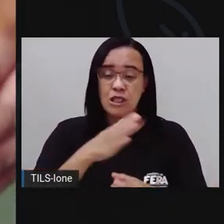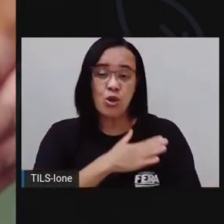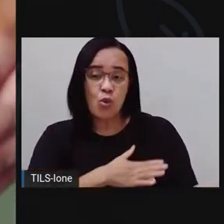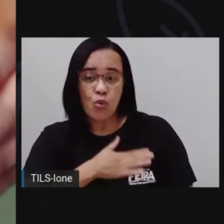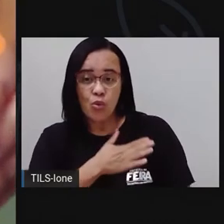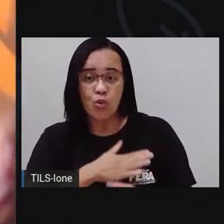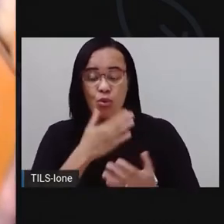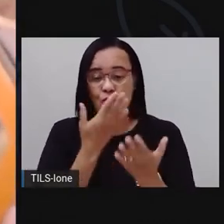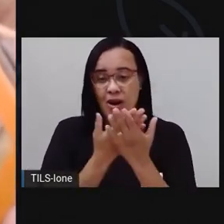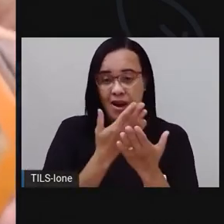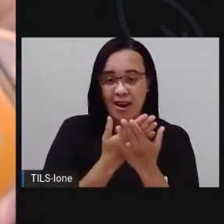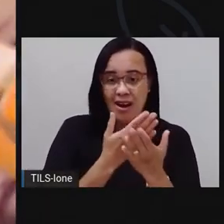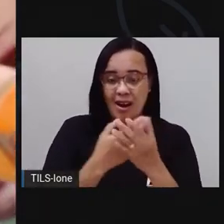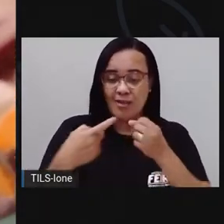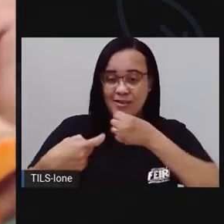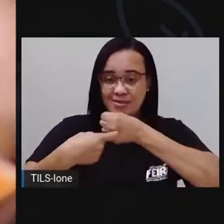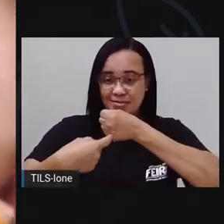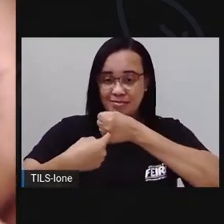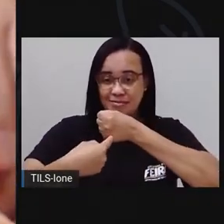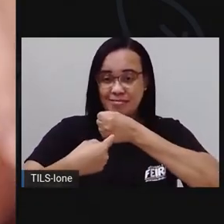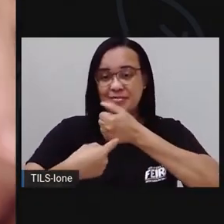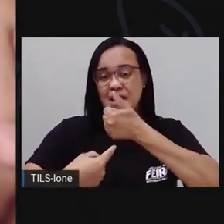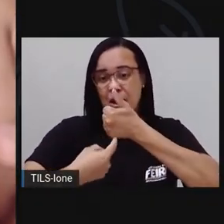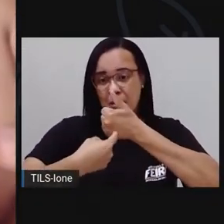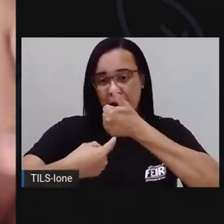aula. Certo?